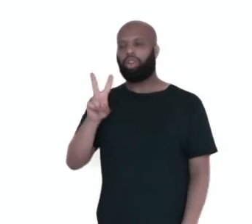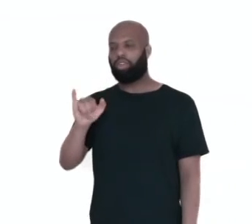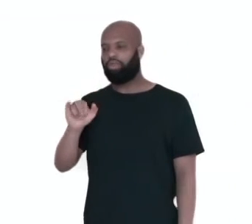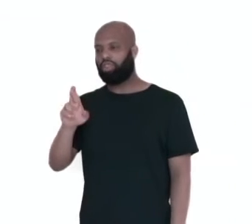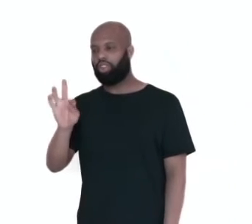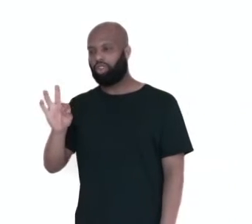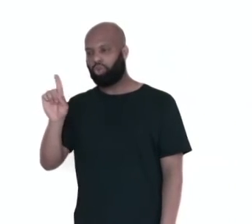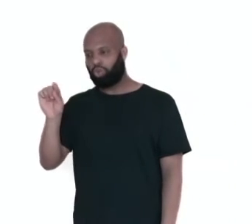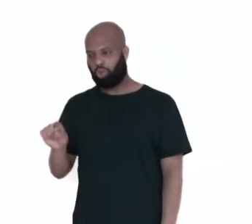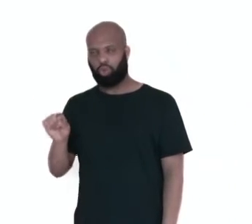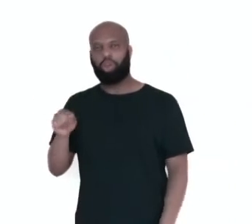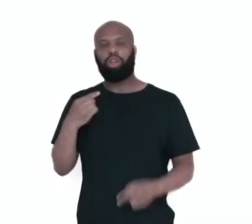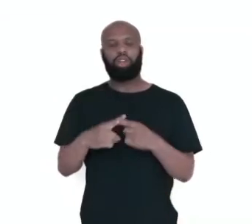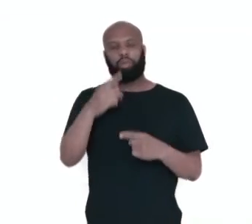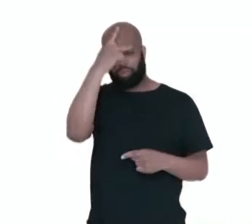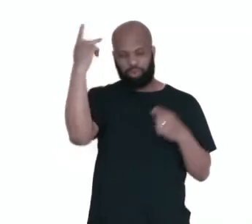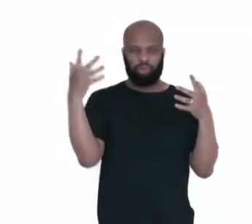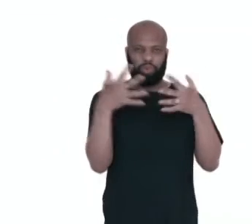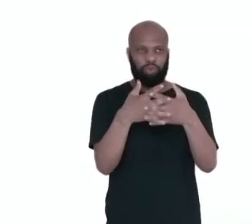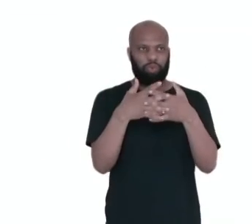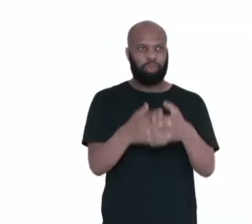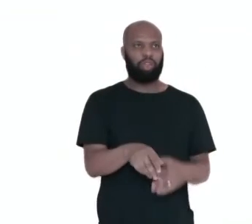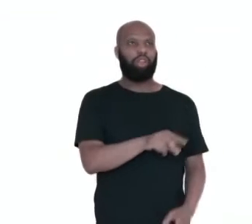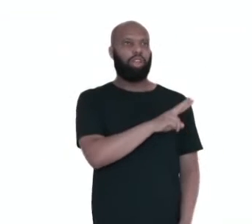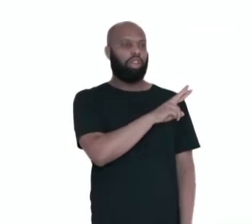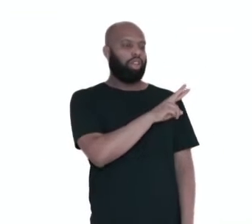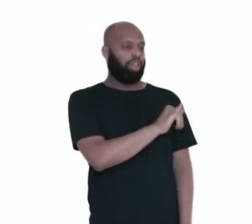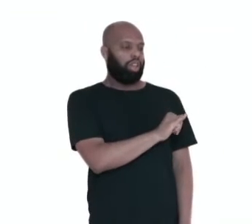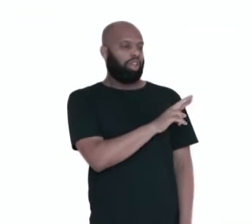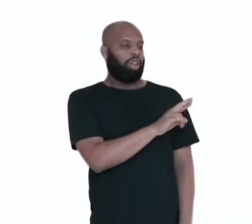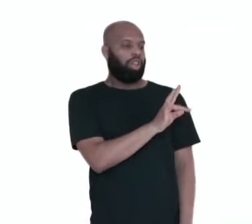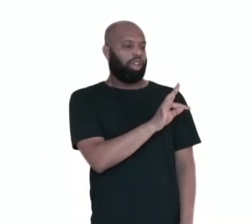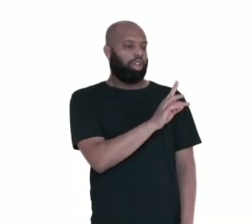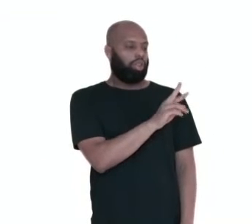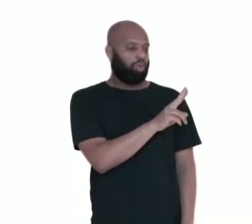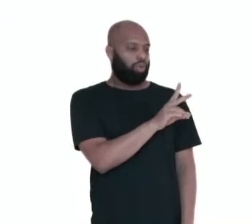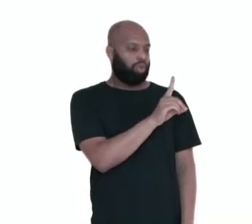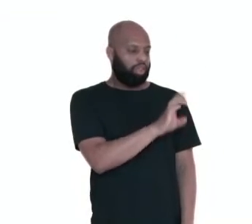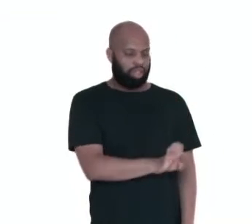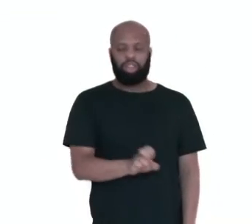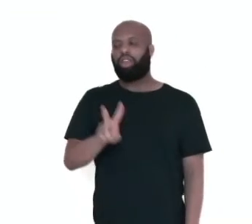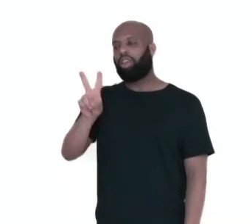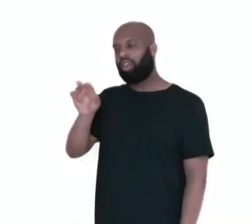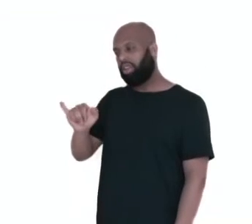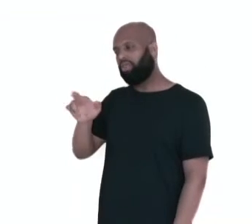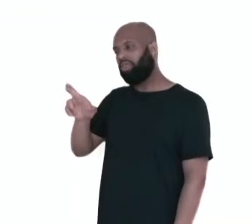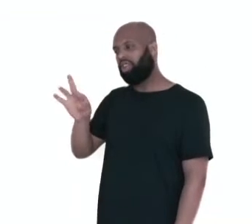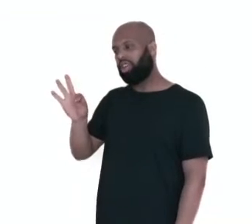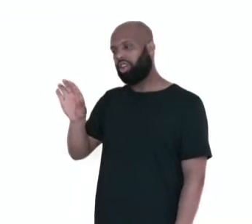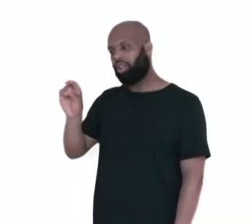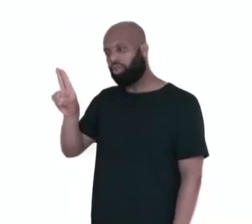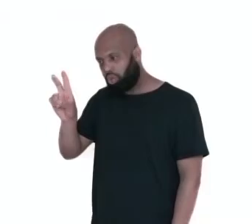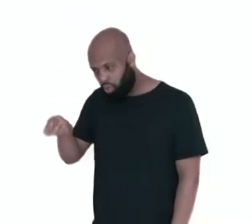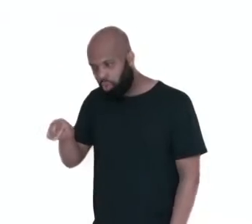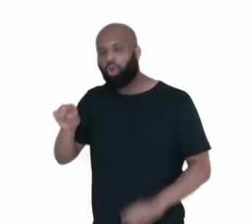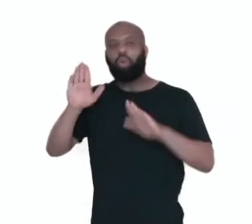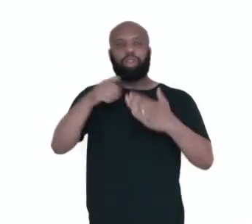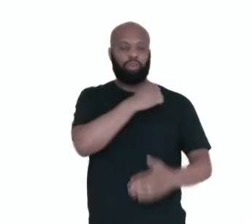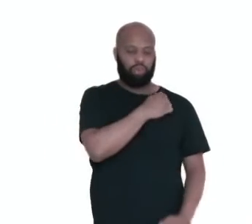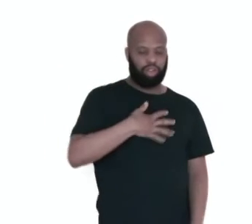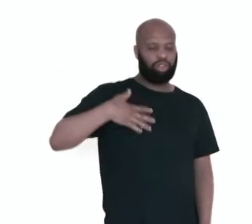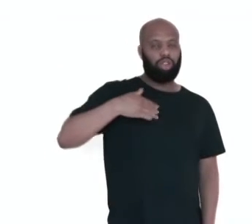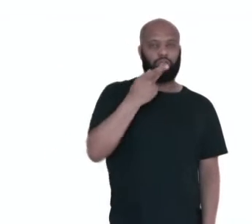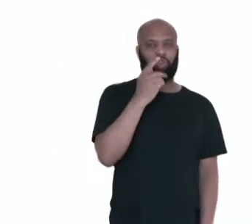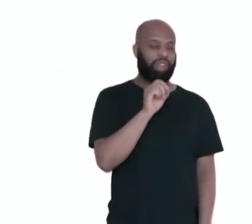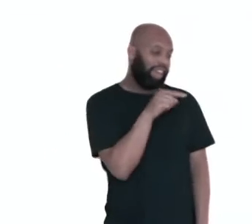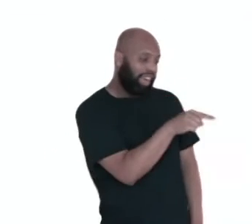conceitos que muitas vezes são confundidos, tá? Além da posição antagônica sobre o que é a política, para Aristóteles, a